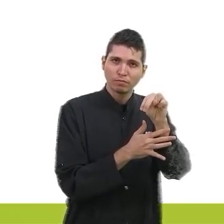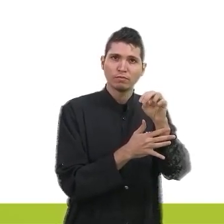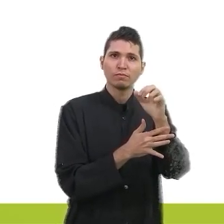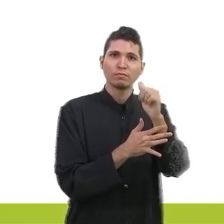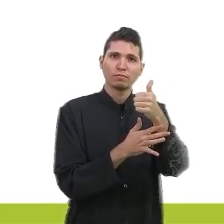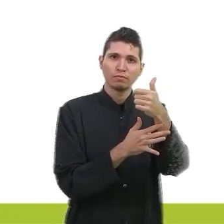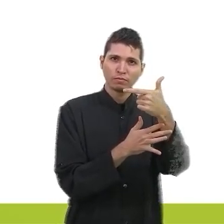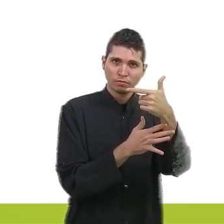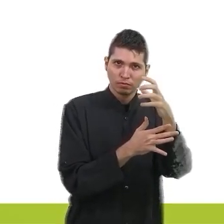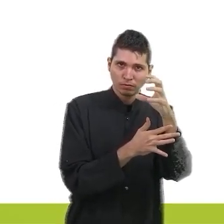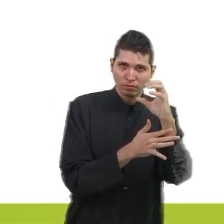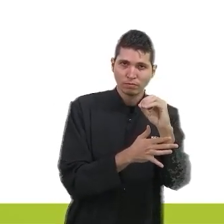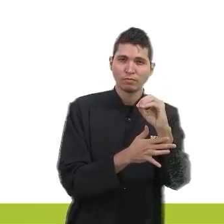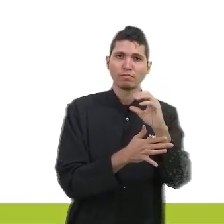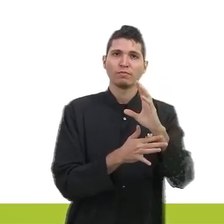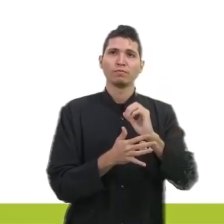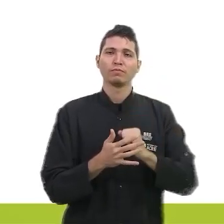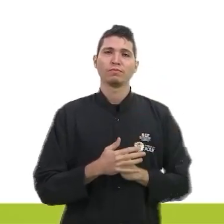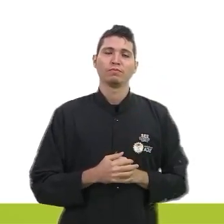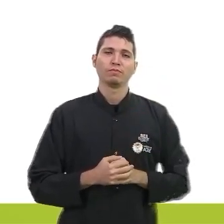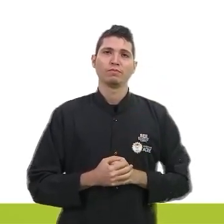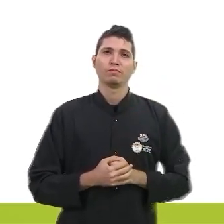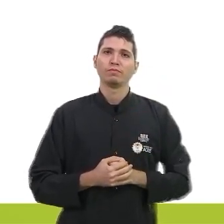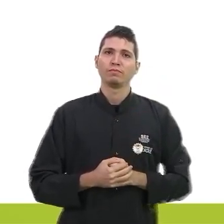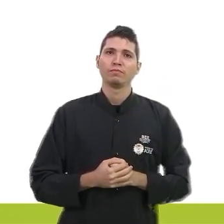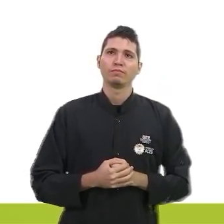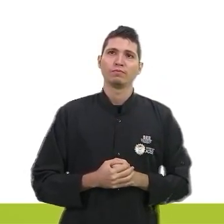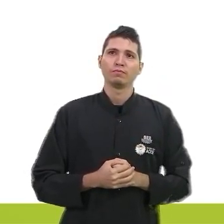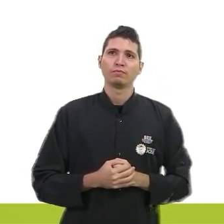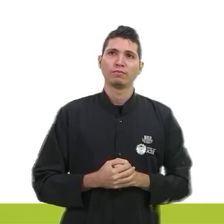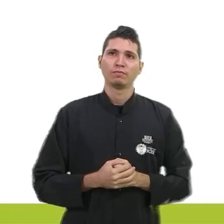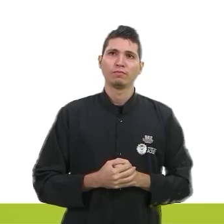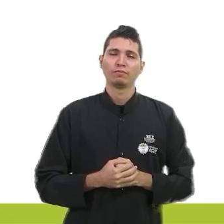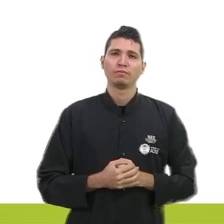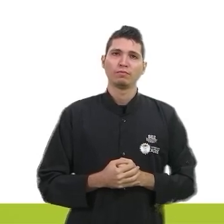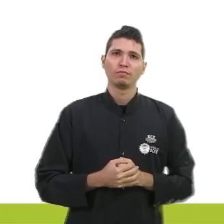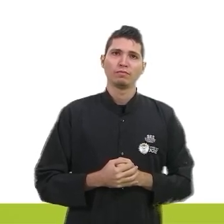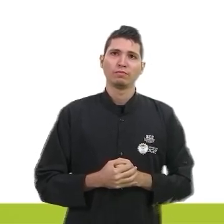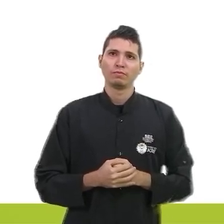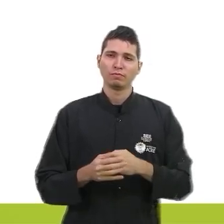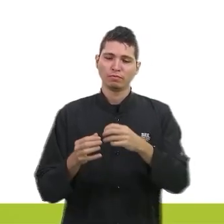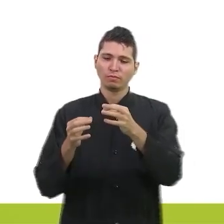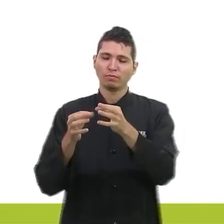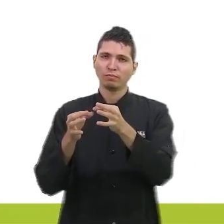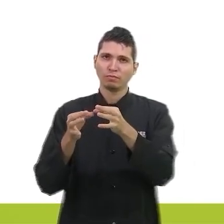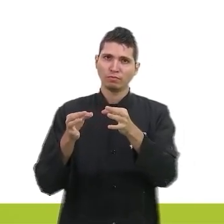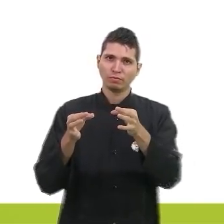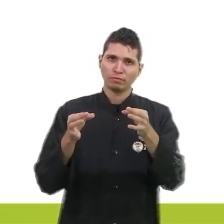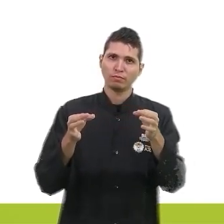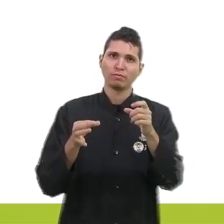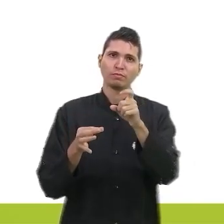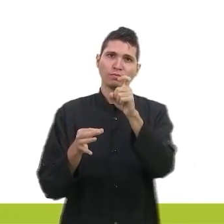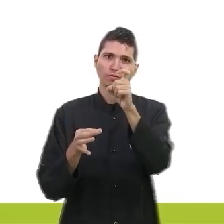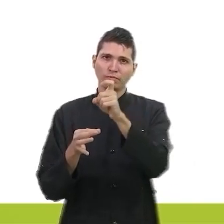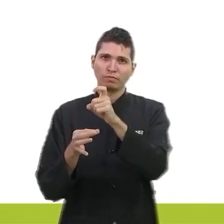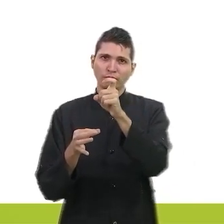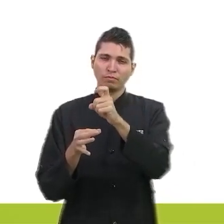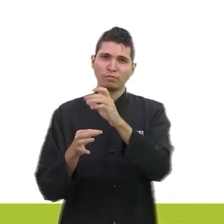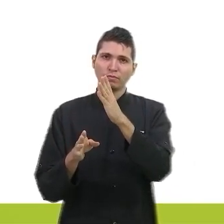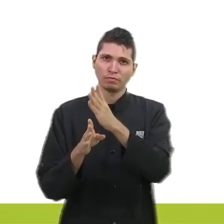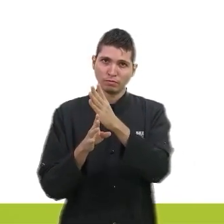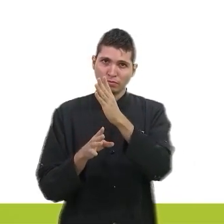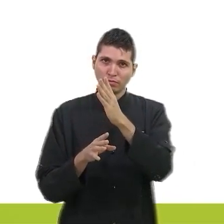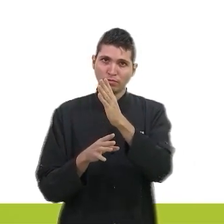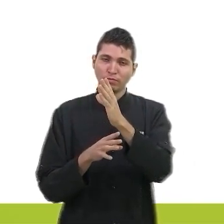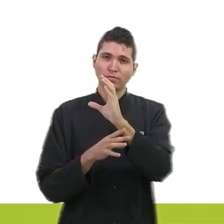Mais uma vez, lembremos que a coordenada x é sempre dada em função do cosseno do ângulo